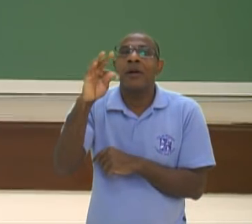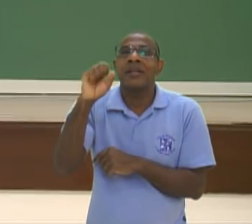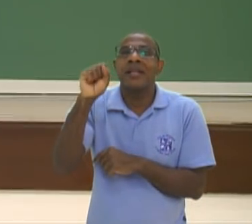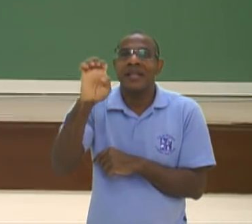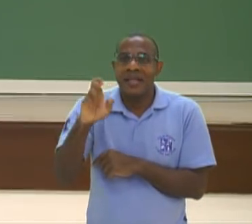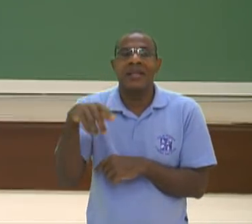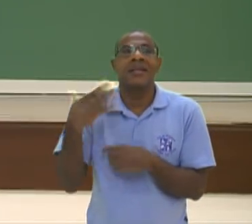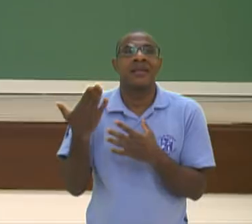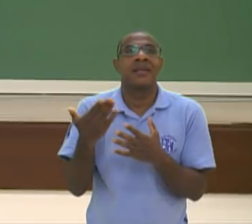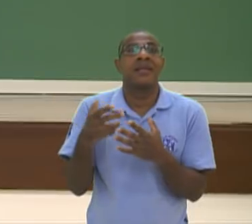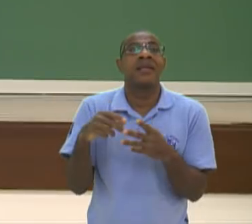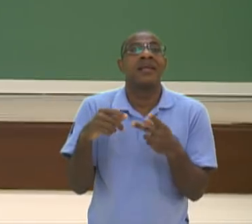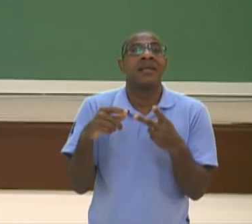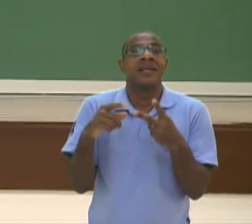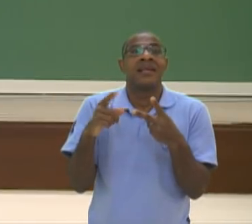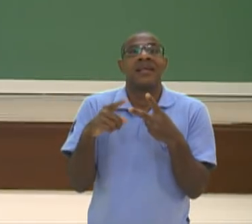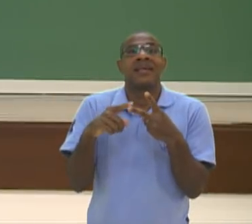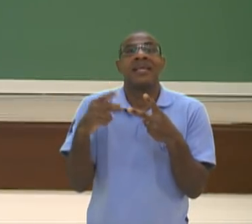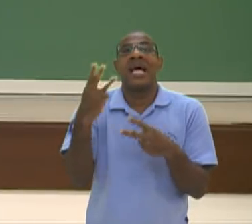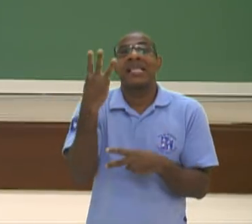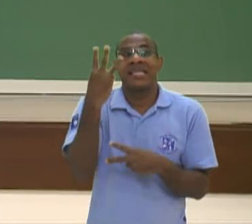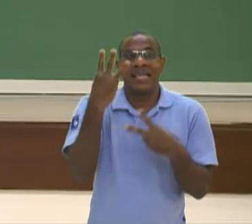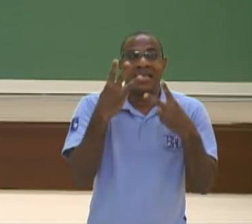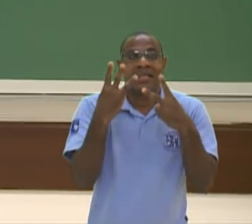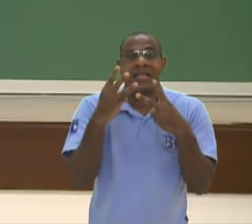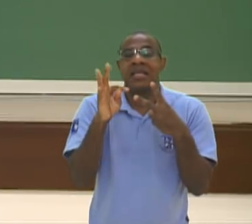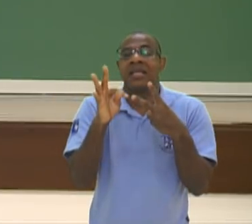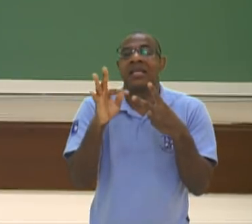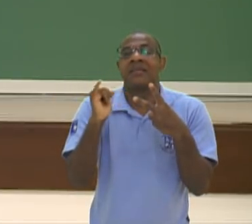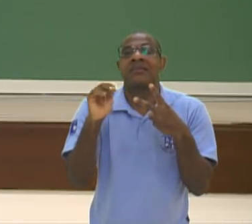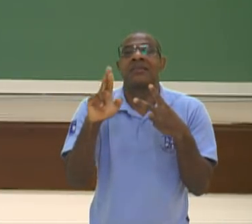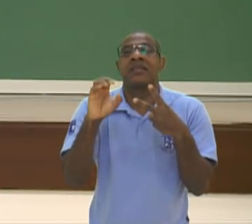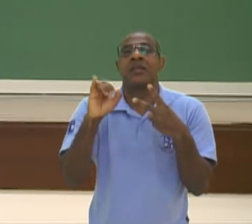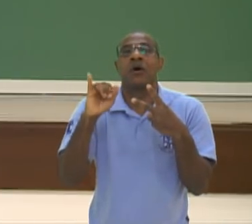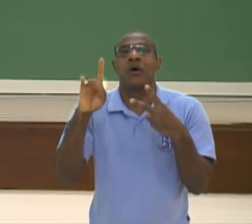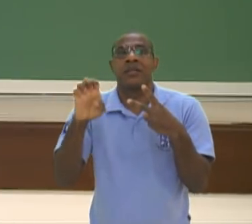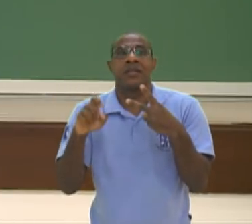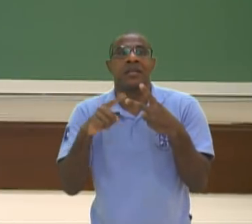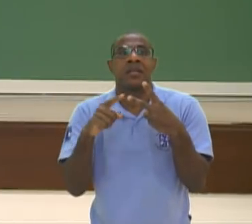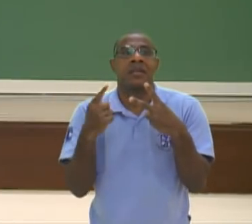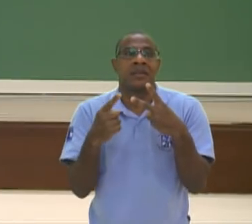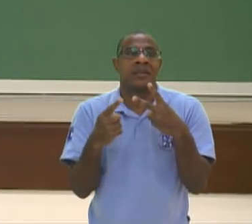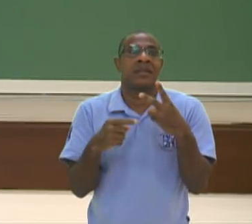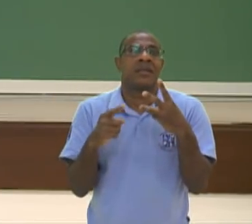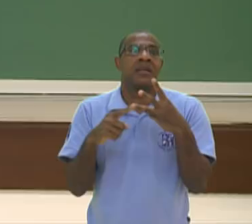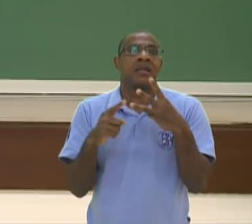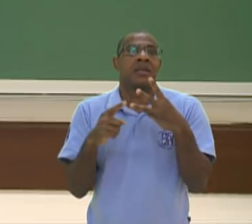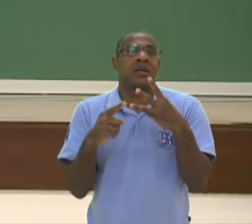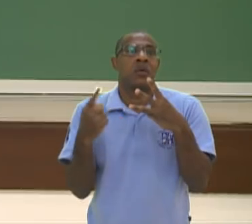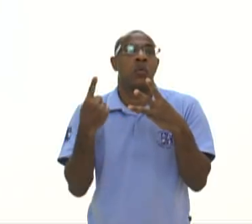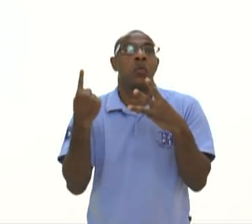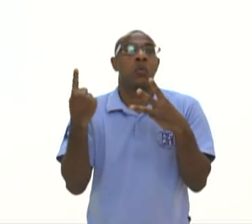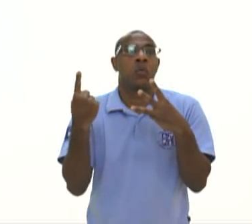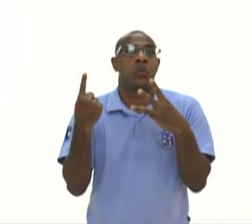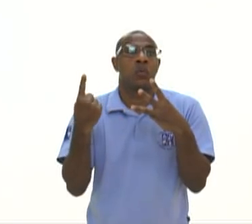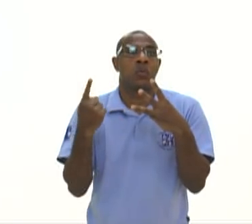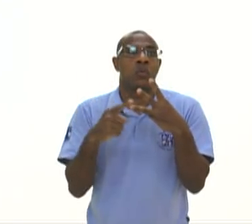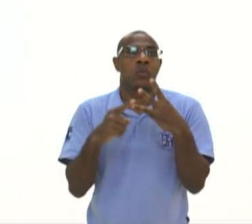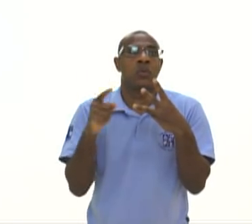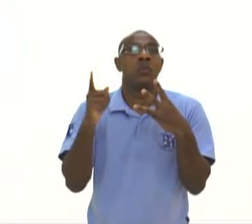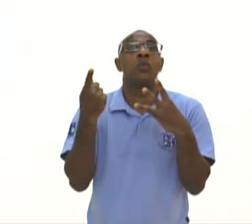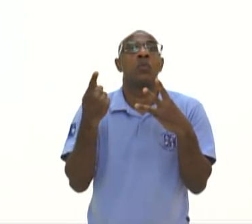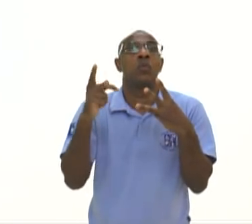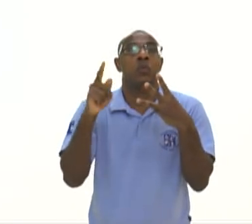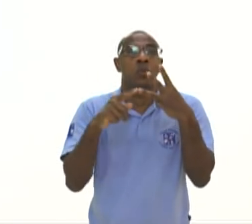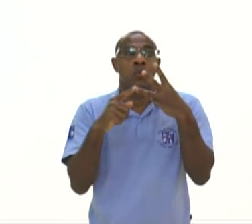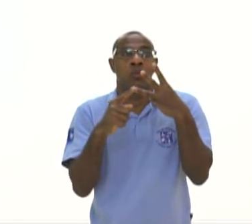mestra. 3, a tireoide. E 1? 1 é a região do cérebro onde está a